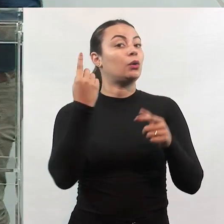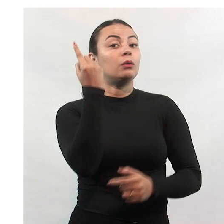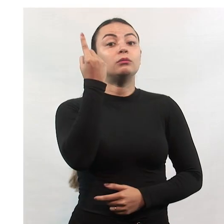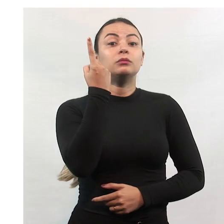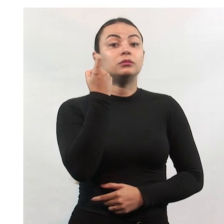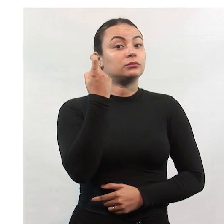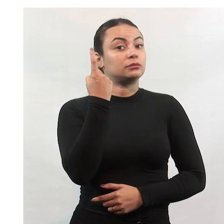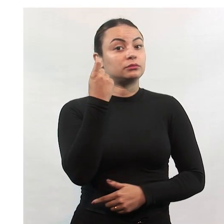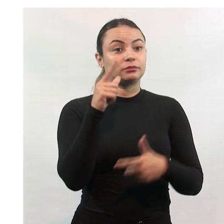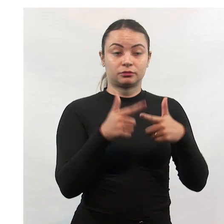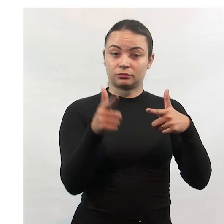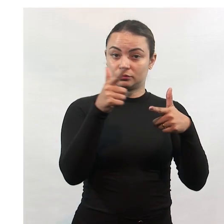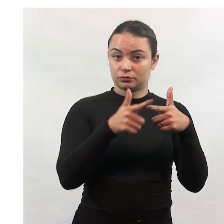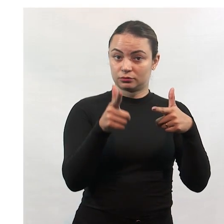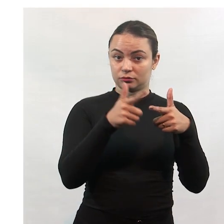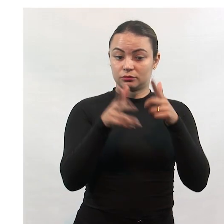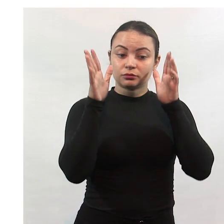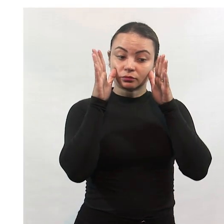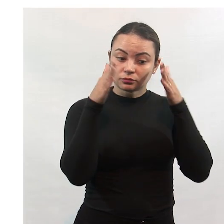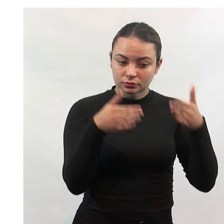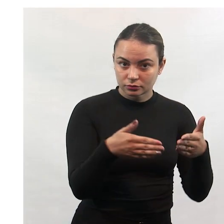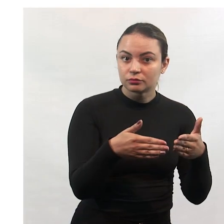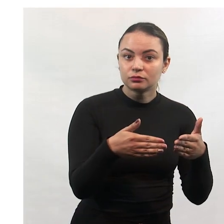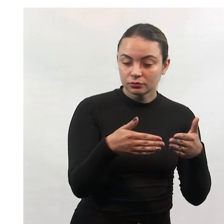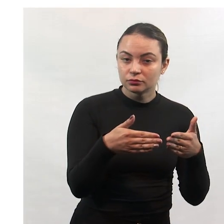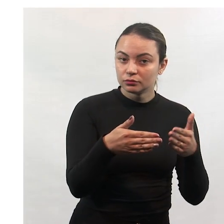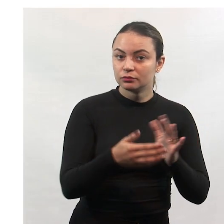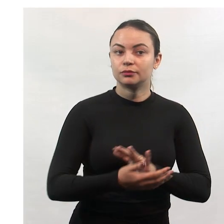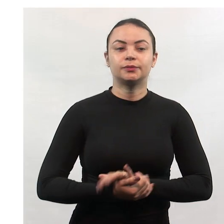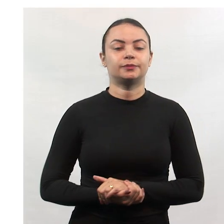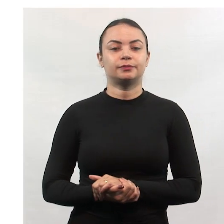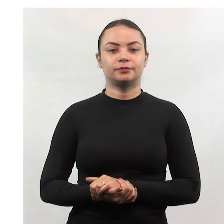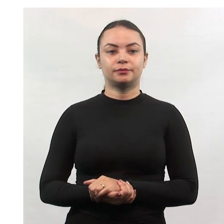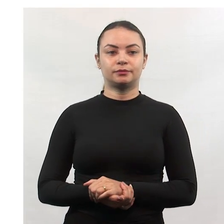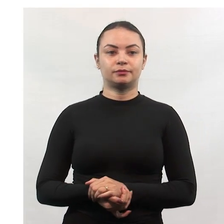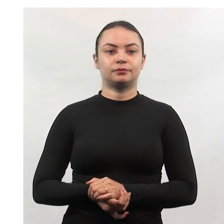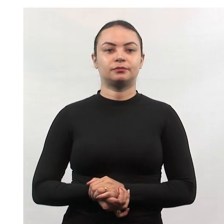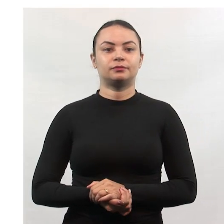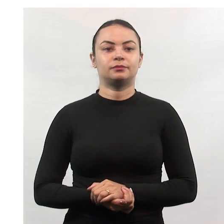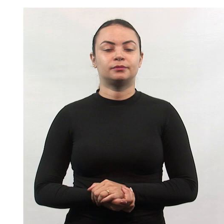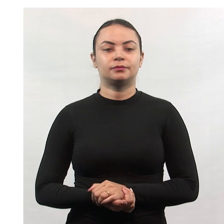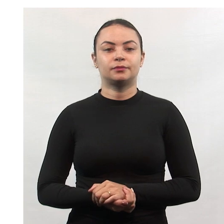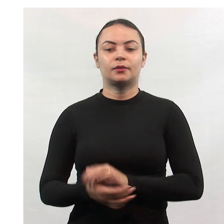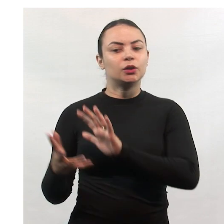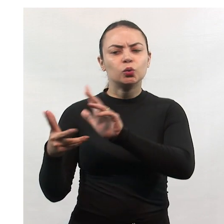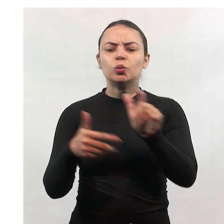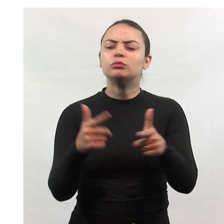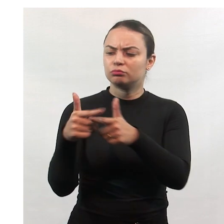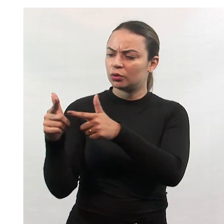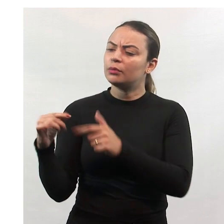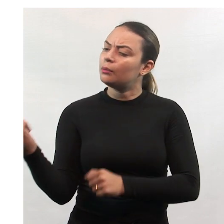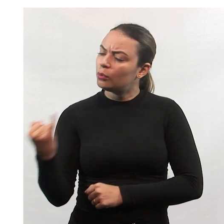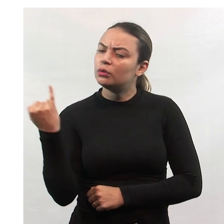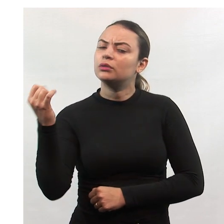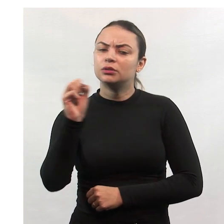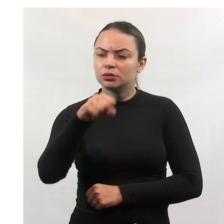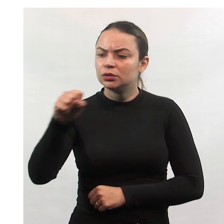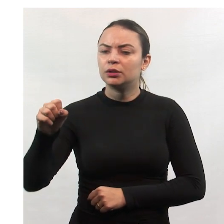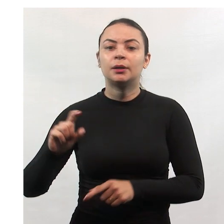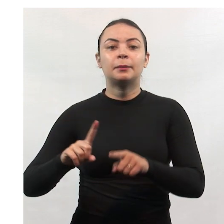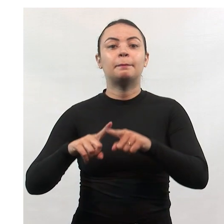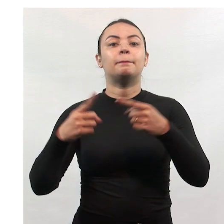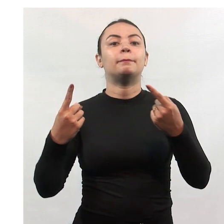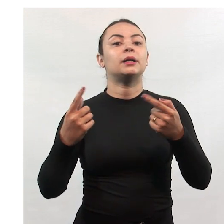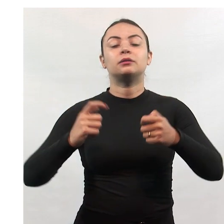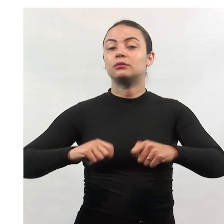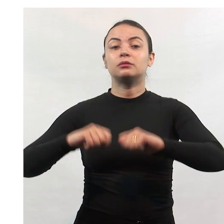Então, não existe um problema igual ao outro, porque se cada parte compõe o todo e cada parte pode ser